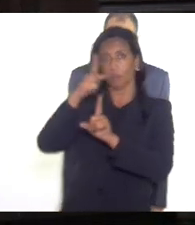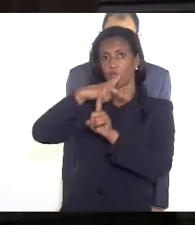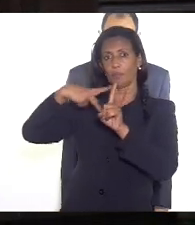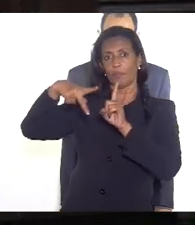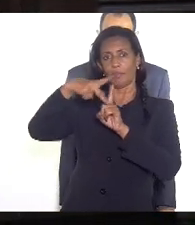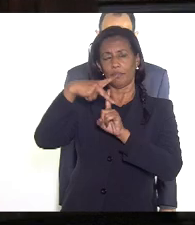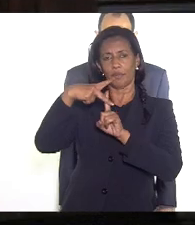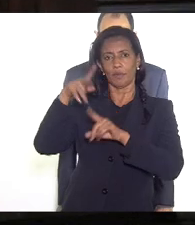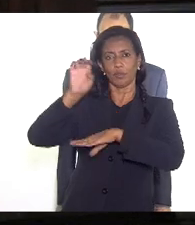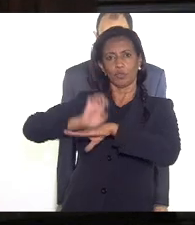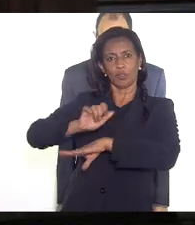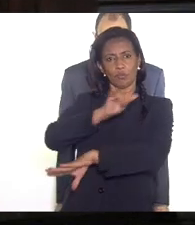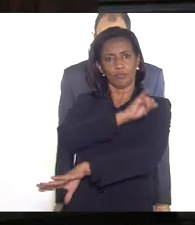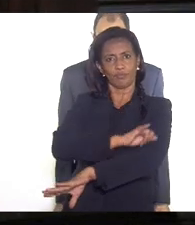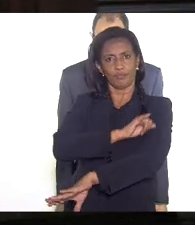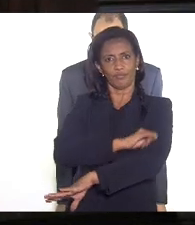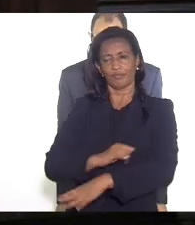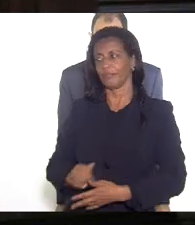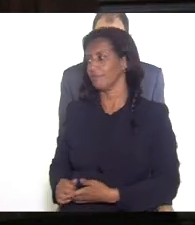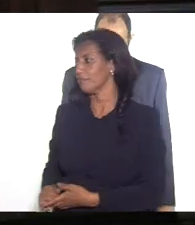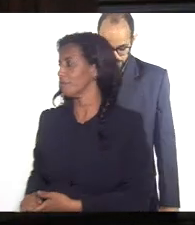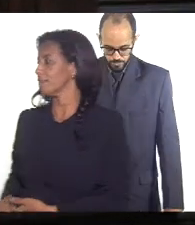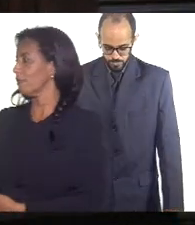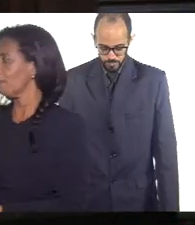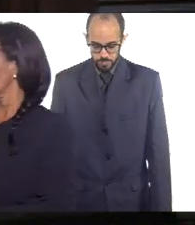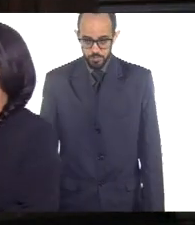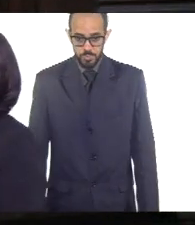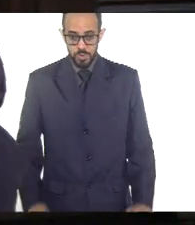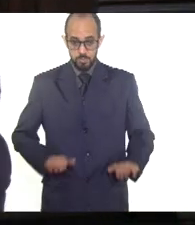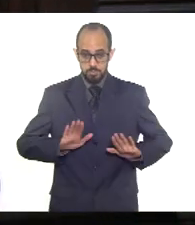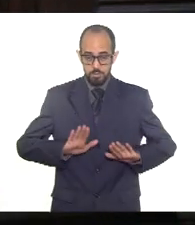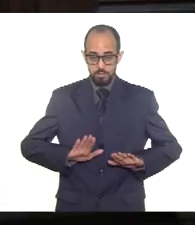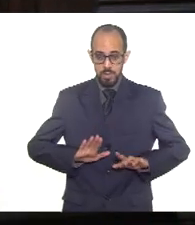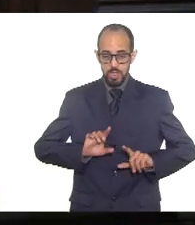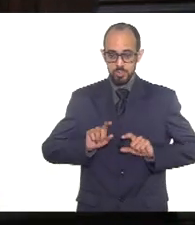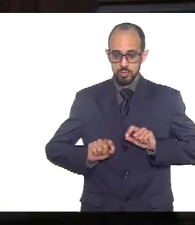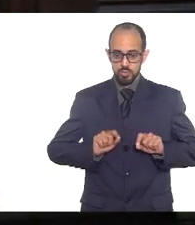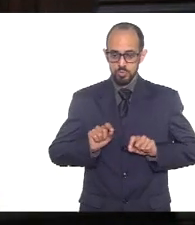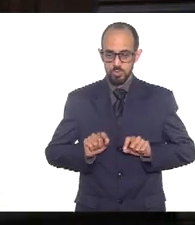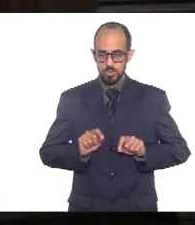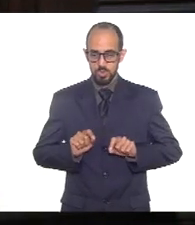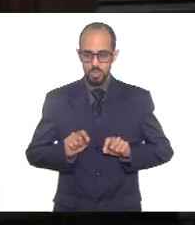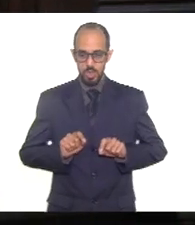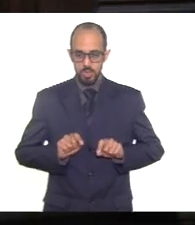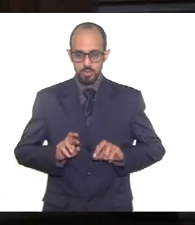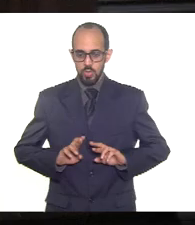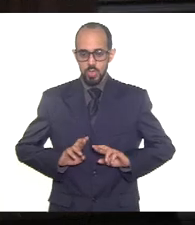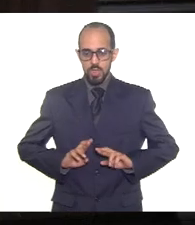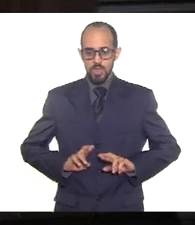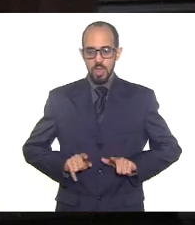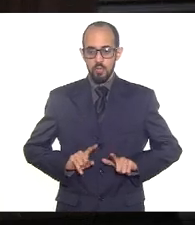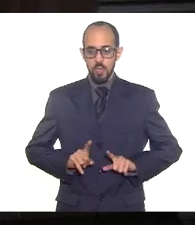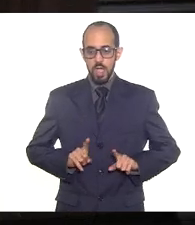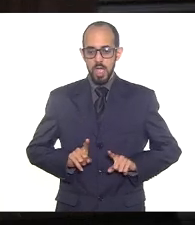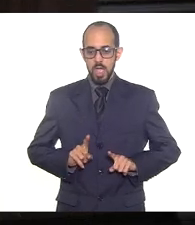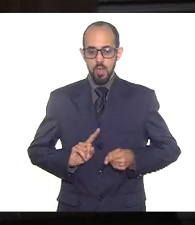previdência social do Estado do Rio de Janeiro entretanto esse não é o objeto do